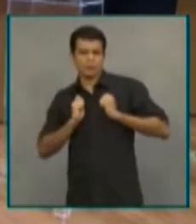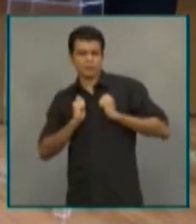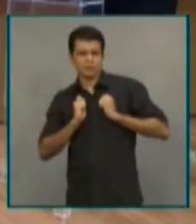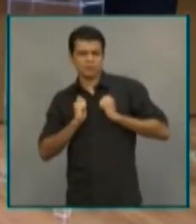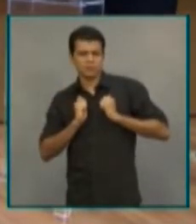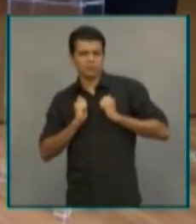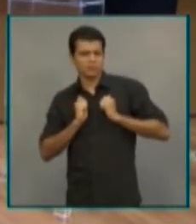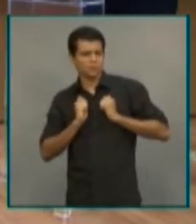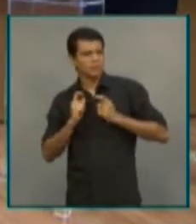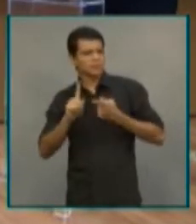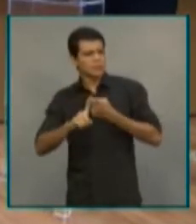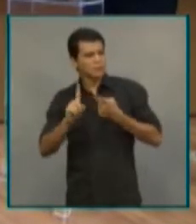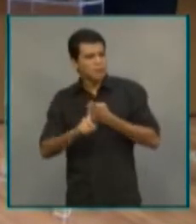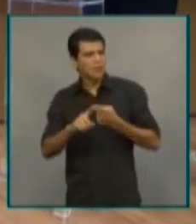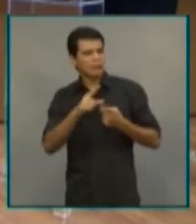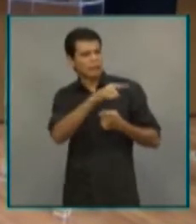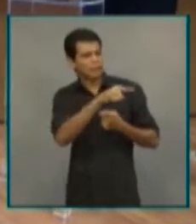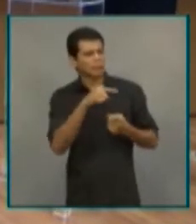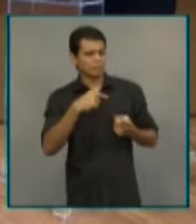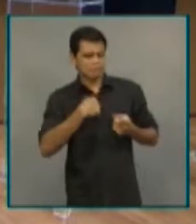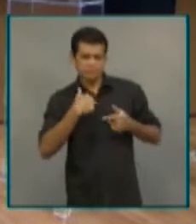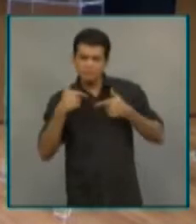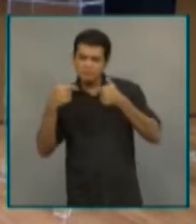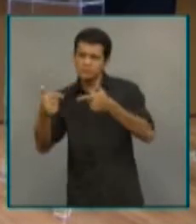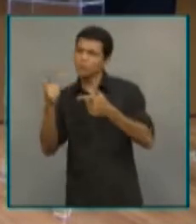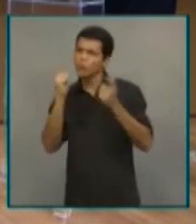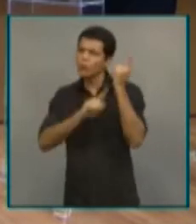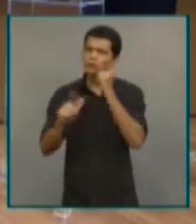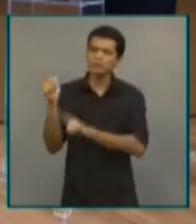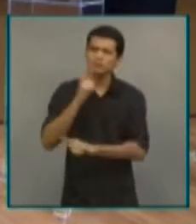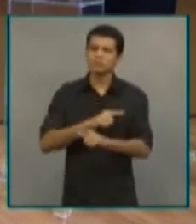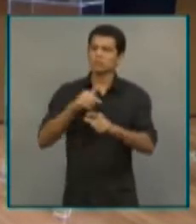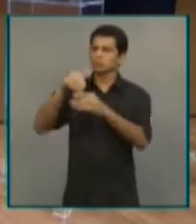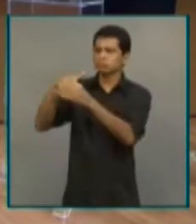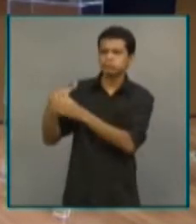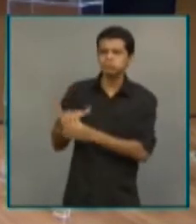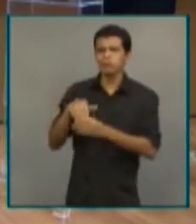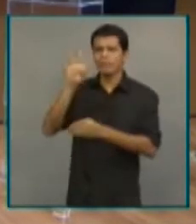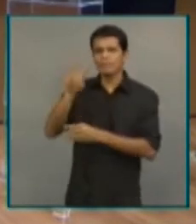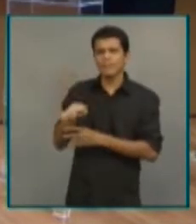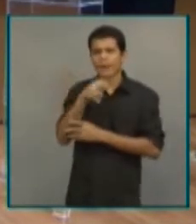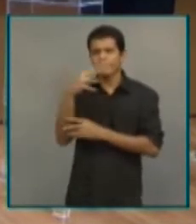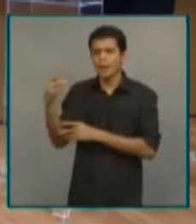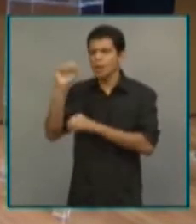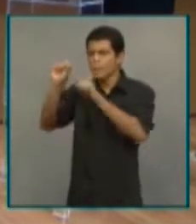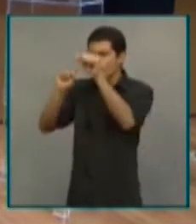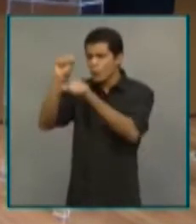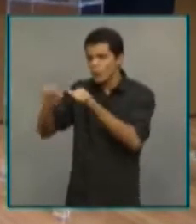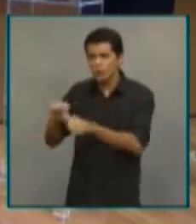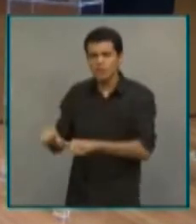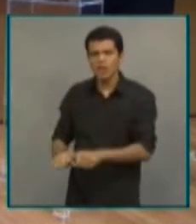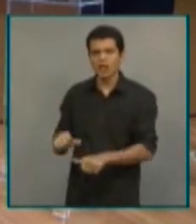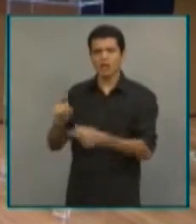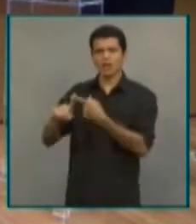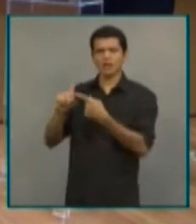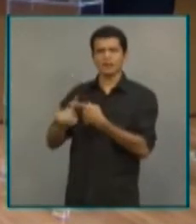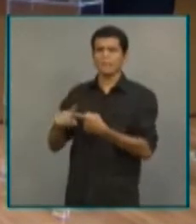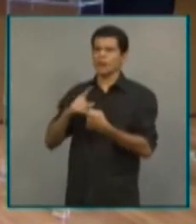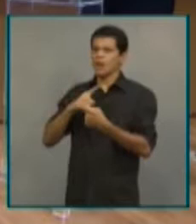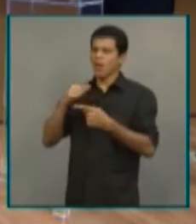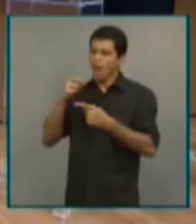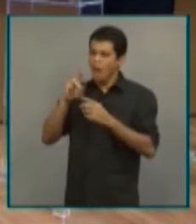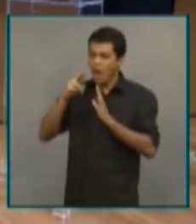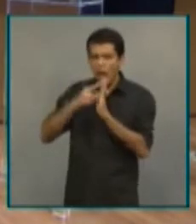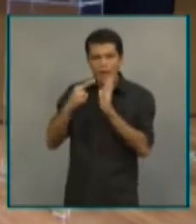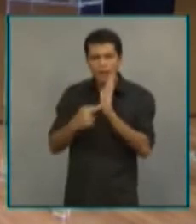prerrogativas. Conseguimos a alteração da tabela de honorários. Lutei pela sociedade contra a reforma da Previdência. Infelizmente, Vossa Senhoria